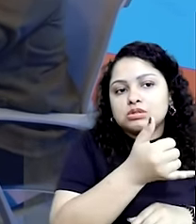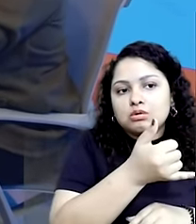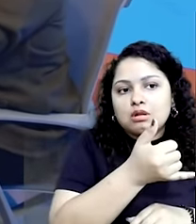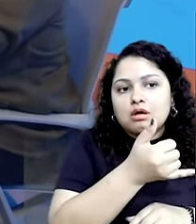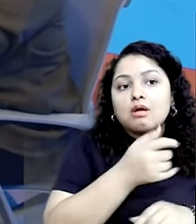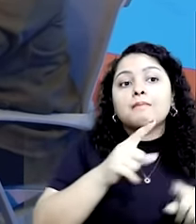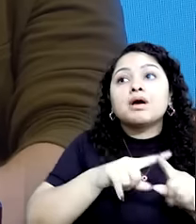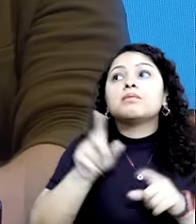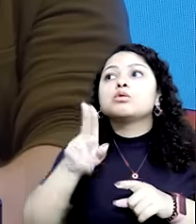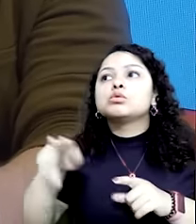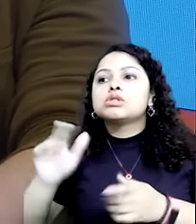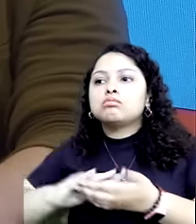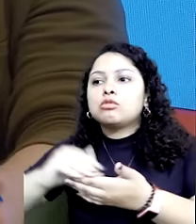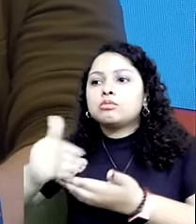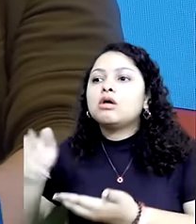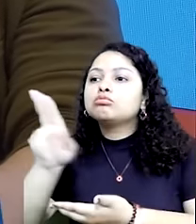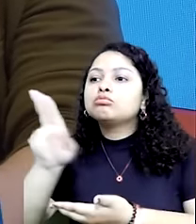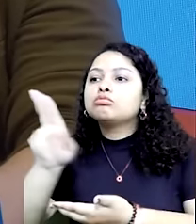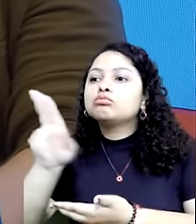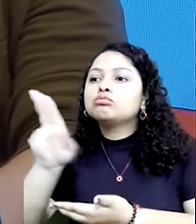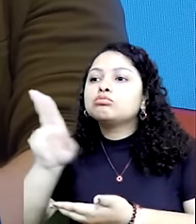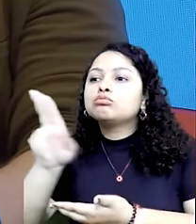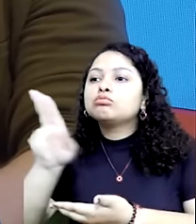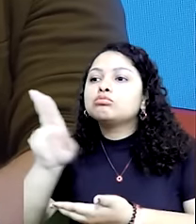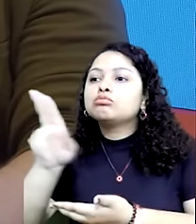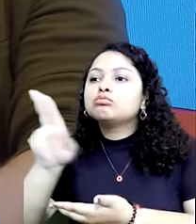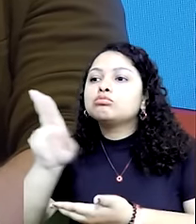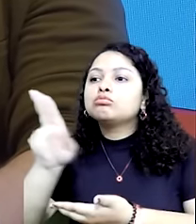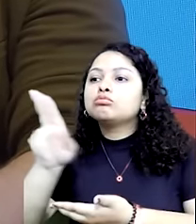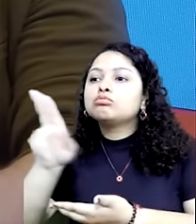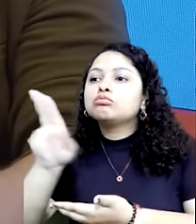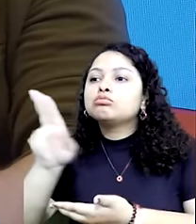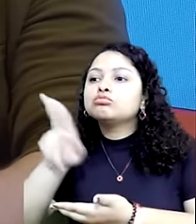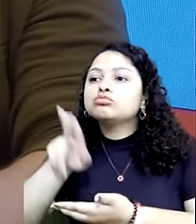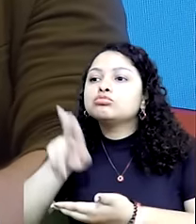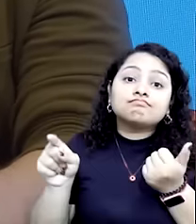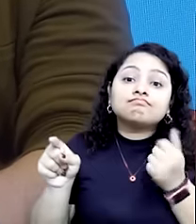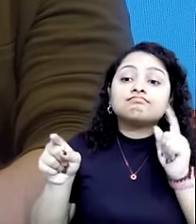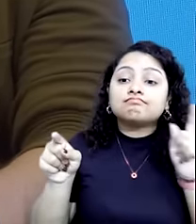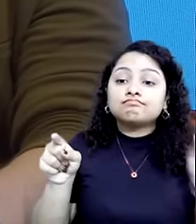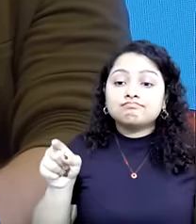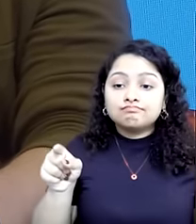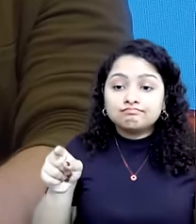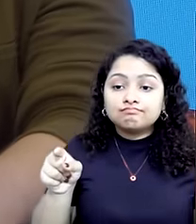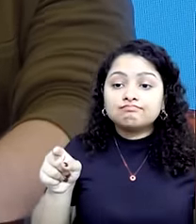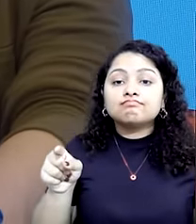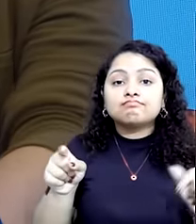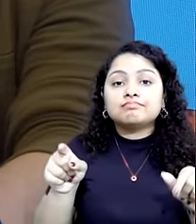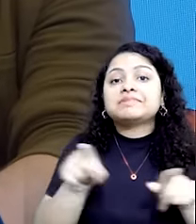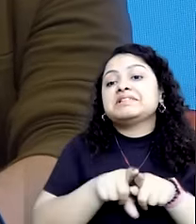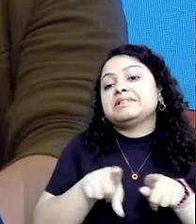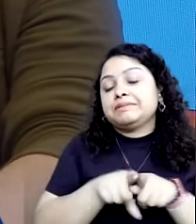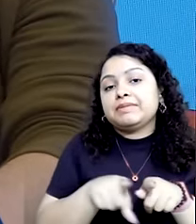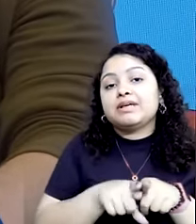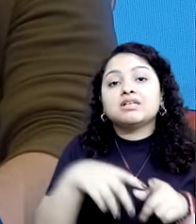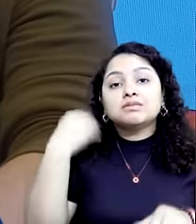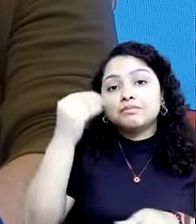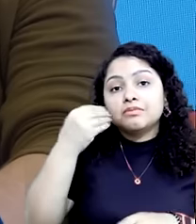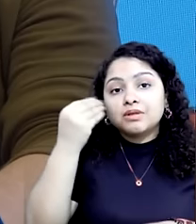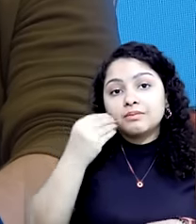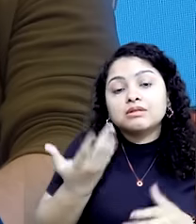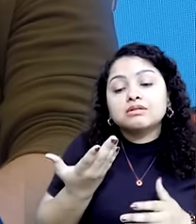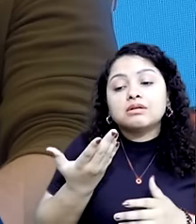é um caos mas para usar no computador é uma maravilha né então tem isso também né então eu acho que assim também é experimentar na